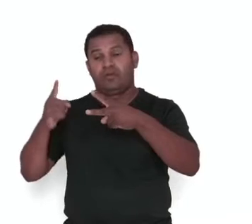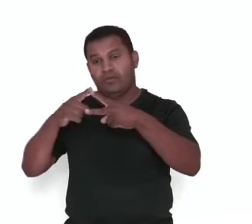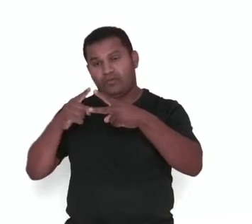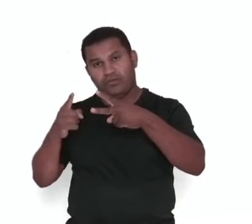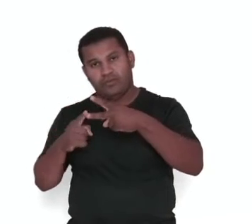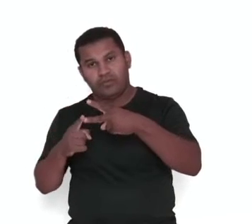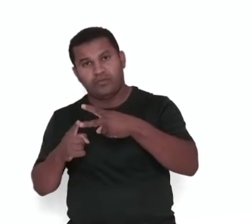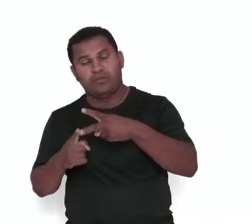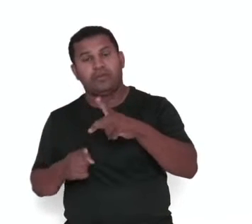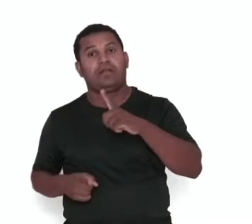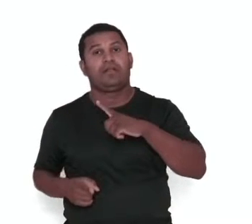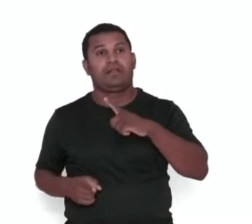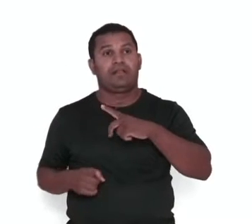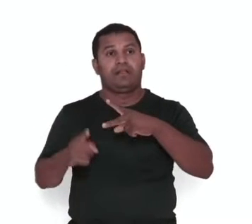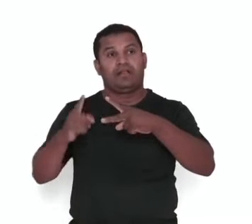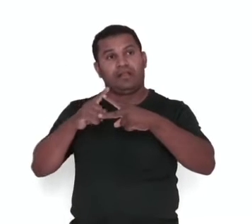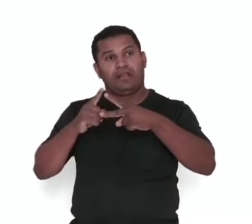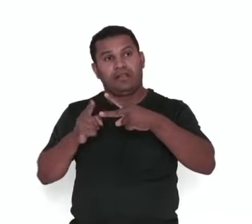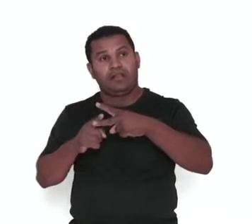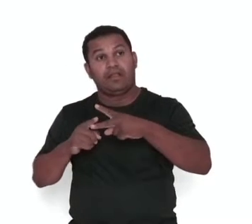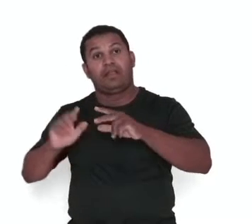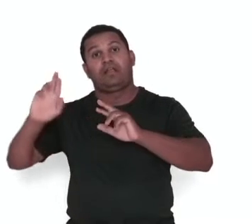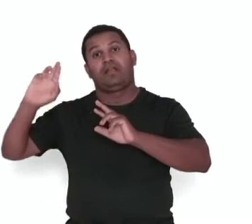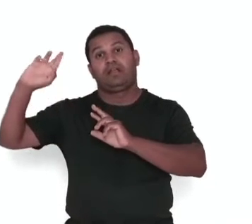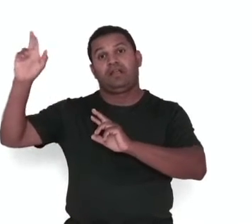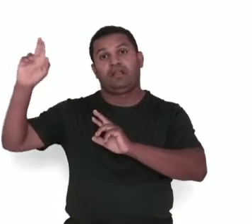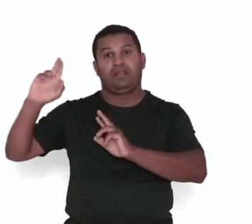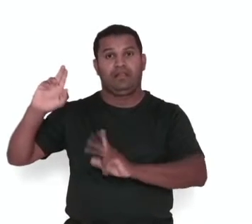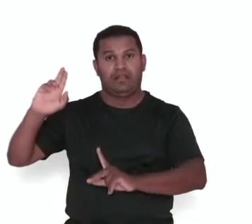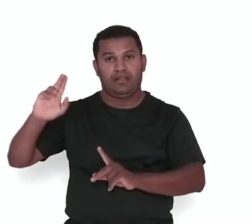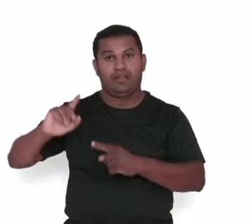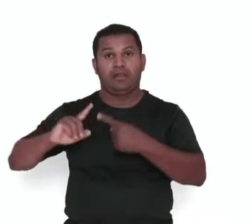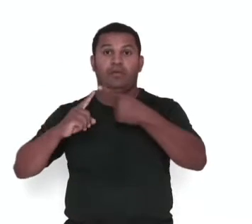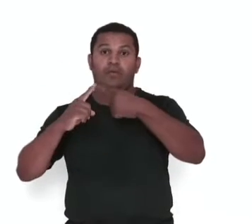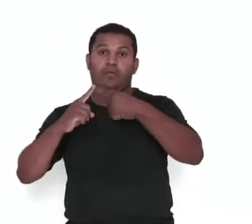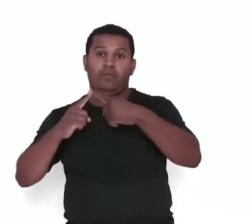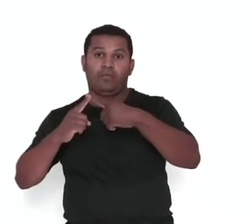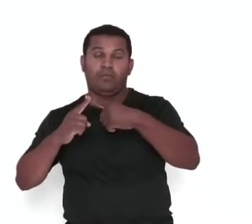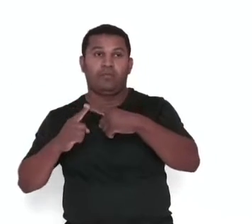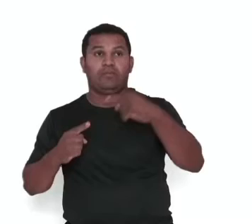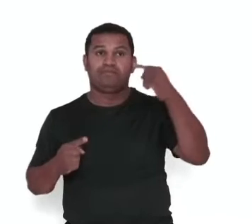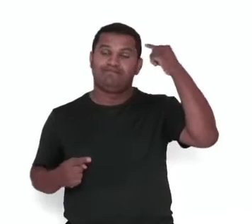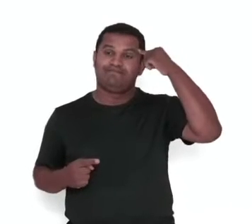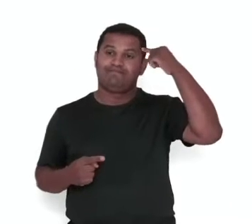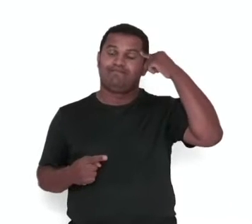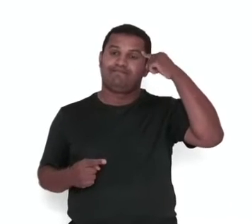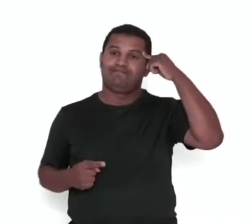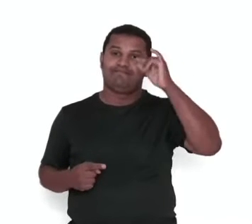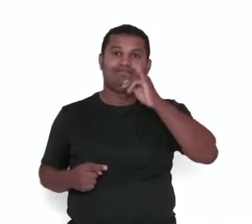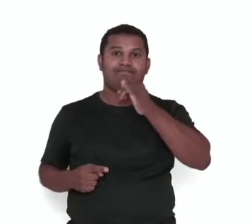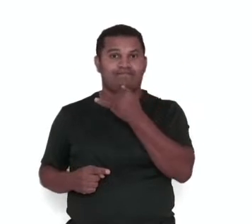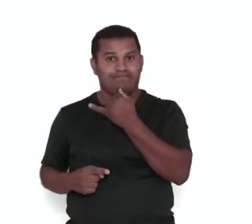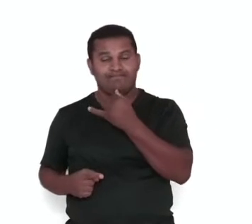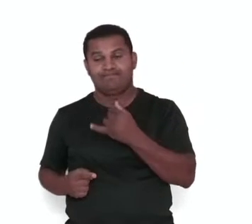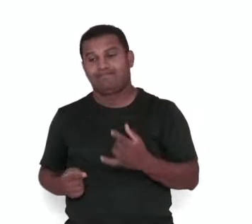que vão ter atitudes diferentes vão representar a proatividade ou se são reativos,